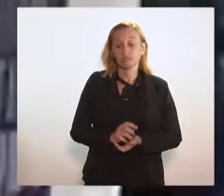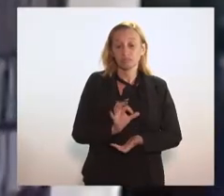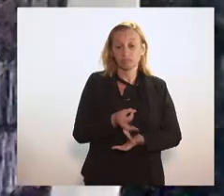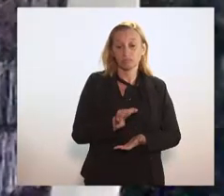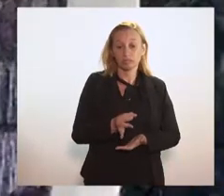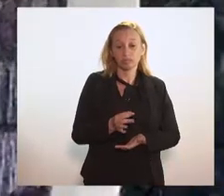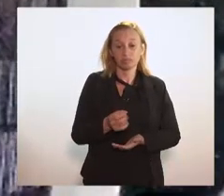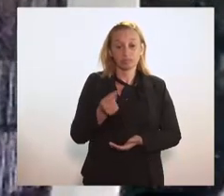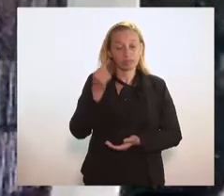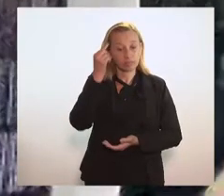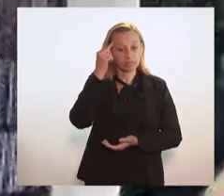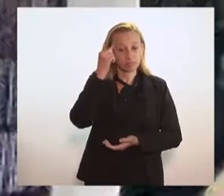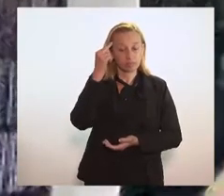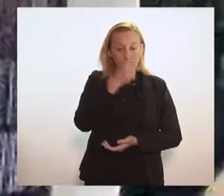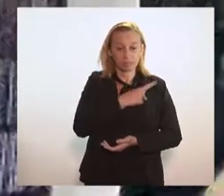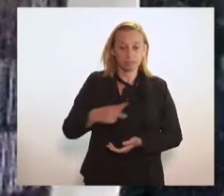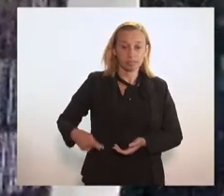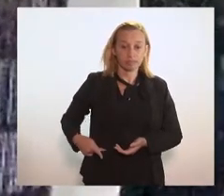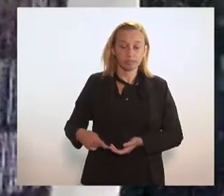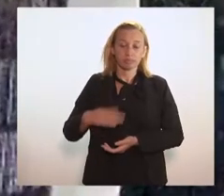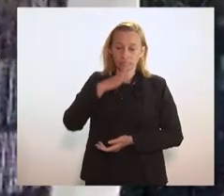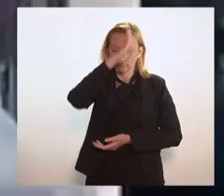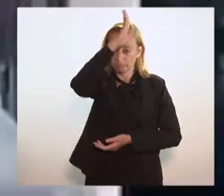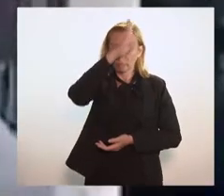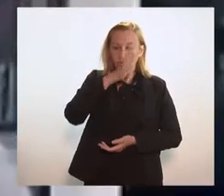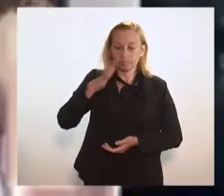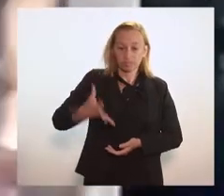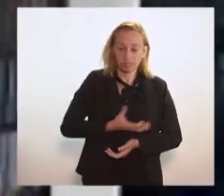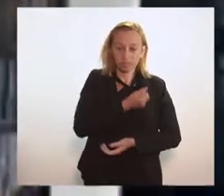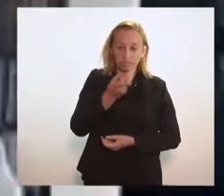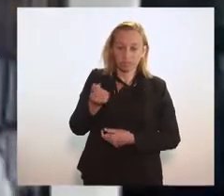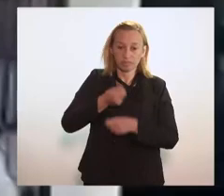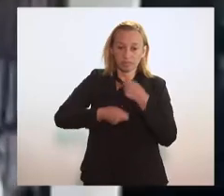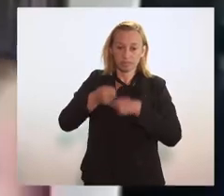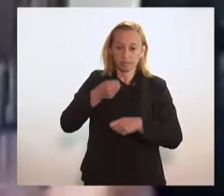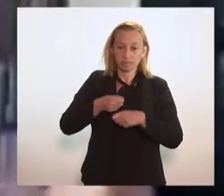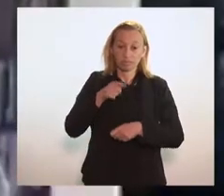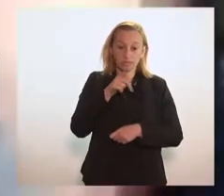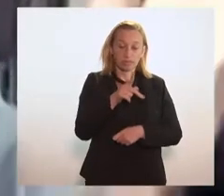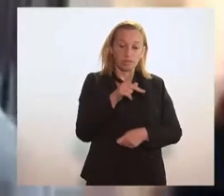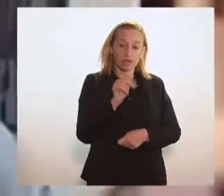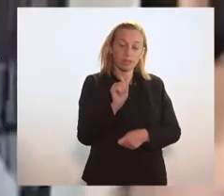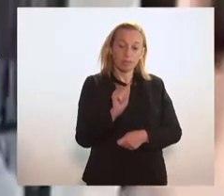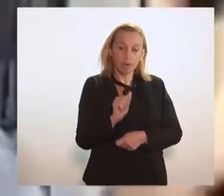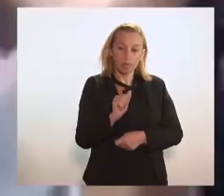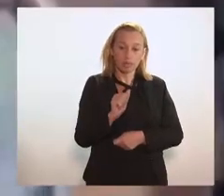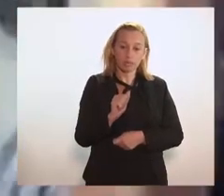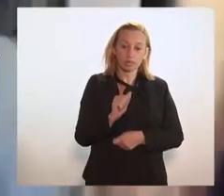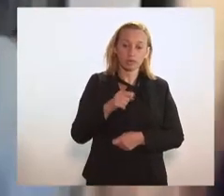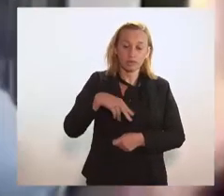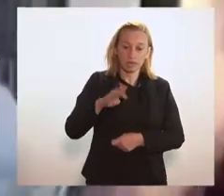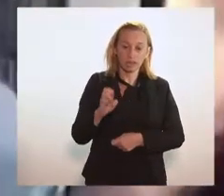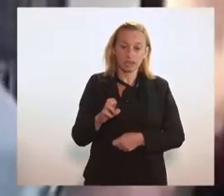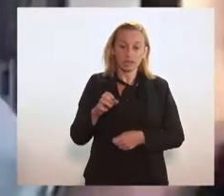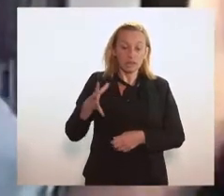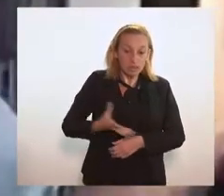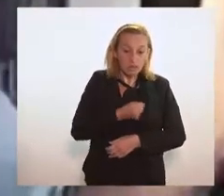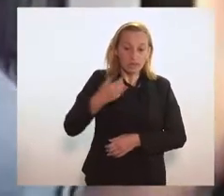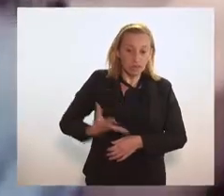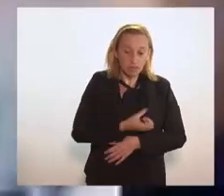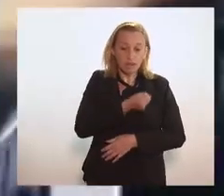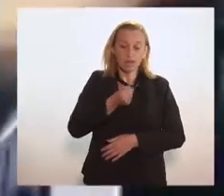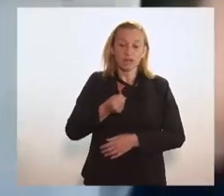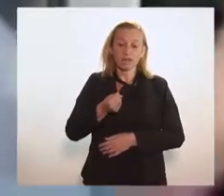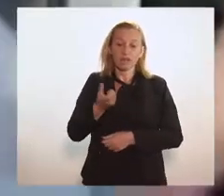na cabeça do presidente da República. Tem que salvar a economia, ele e o Paulo Guedes, tem que salvar a economia de qualquer maneira.